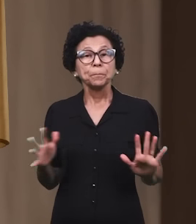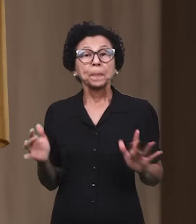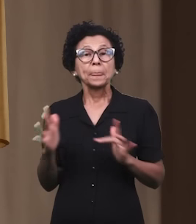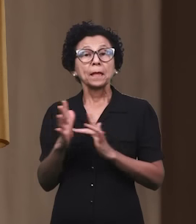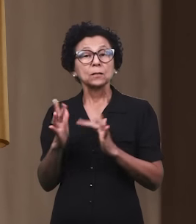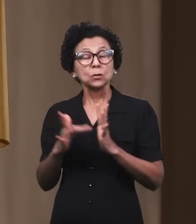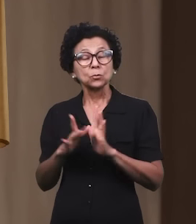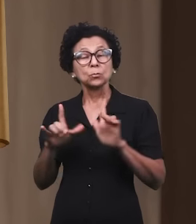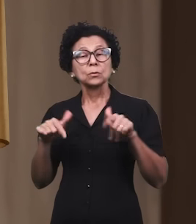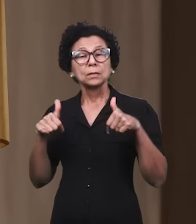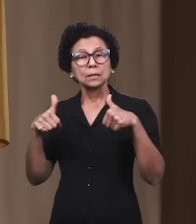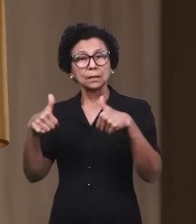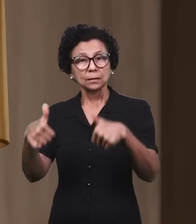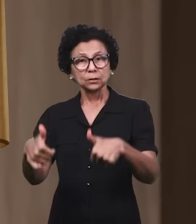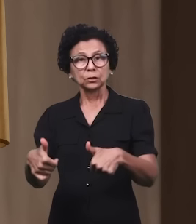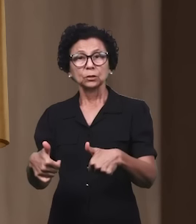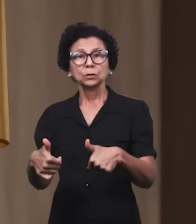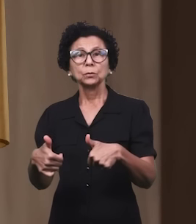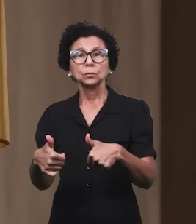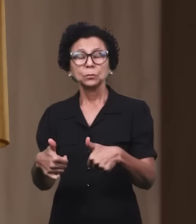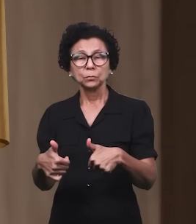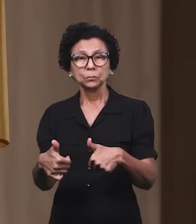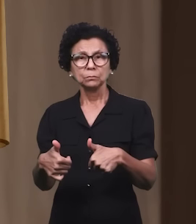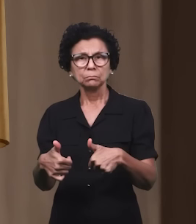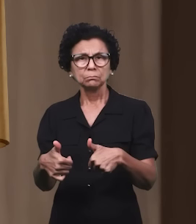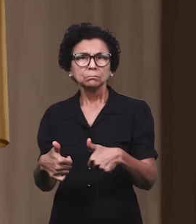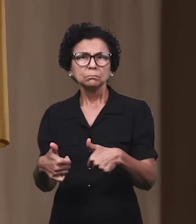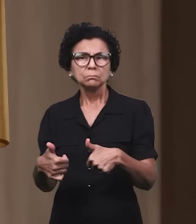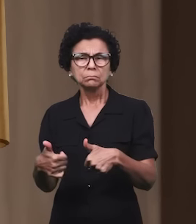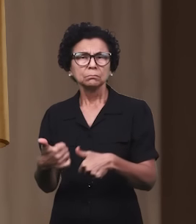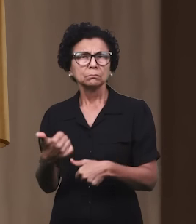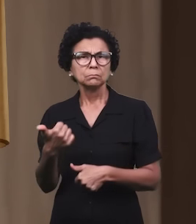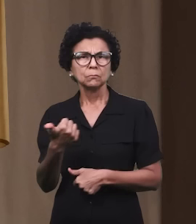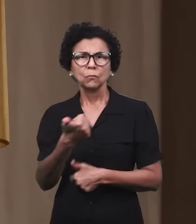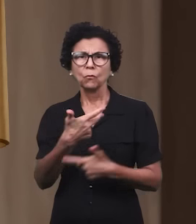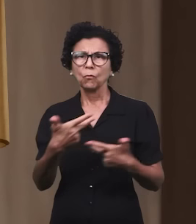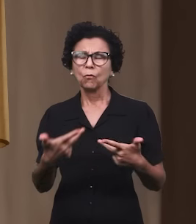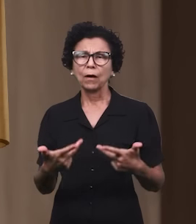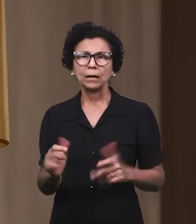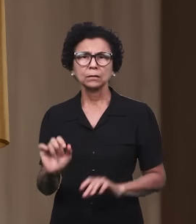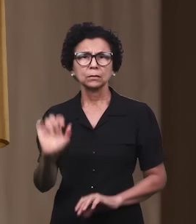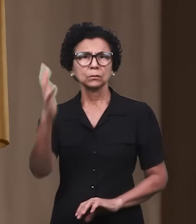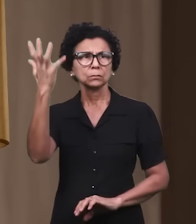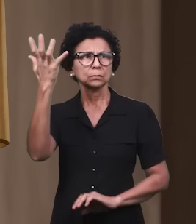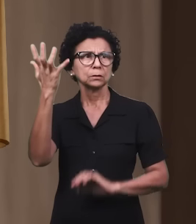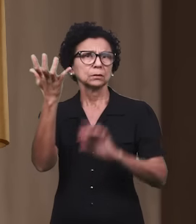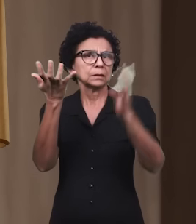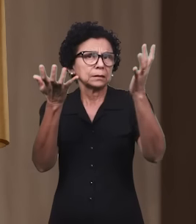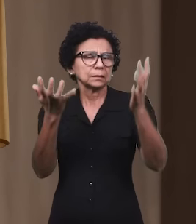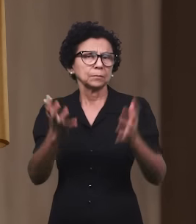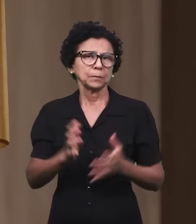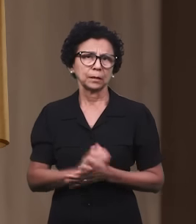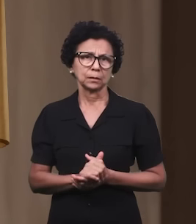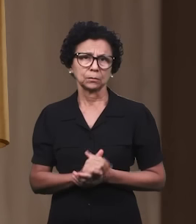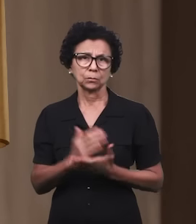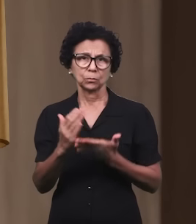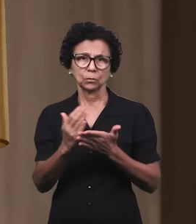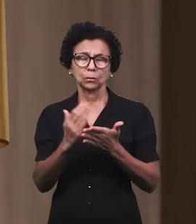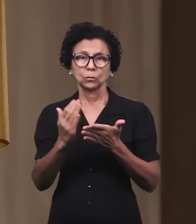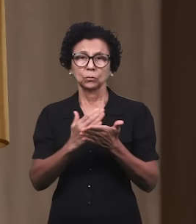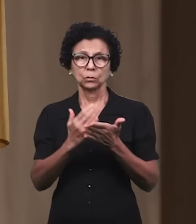pois, operou em presença dos seus discípulos muitos outros sinais que não estão registrados neste